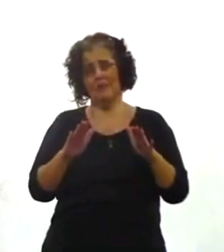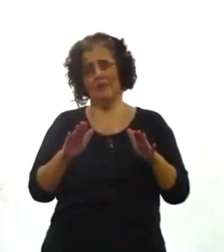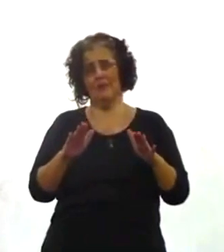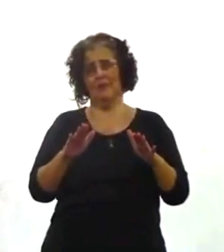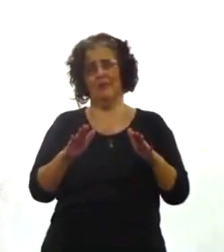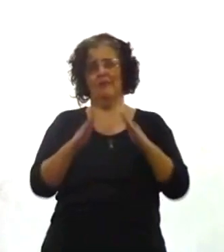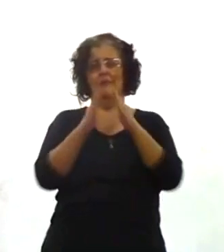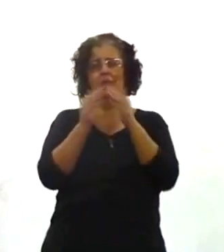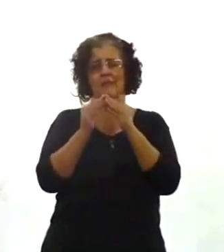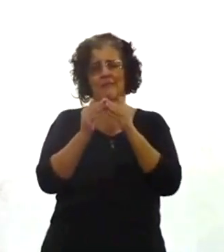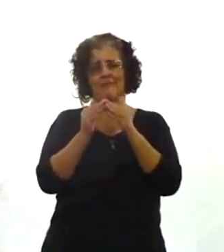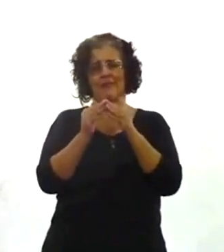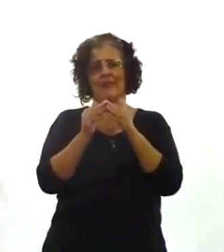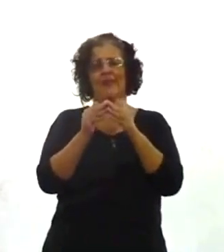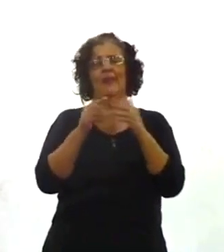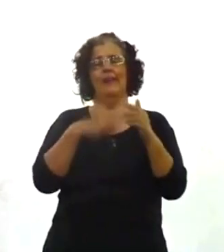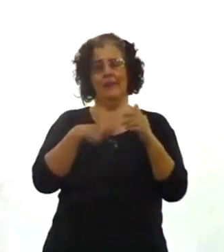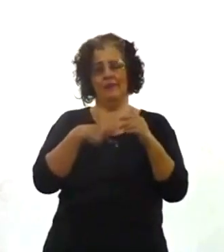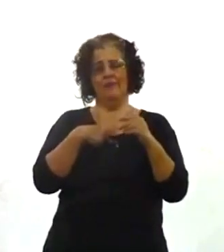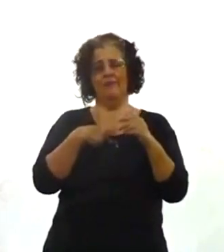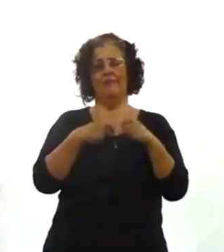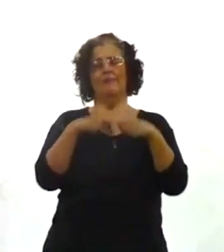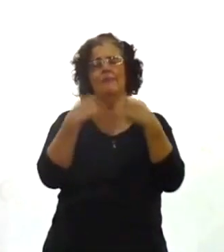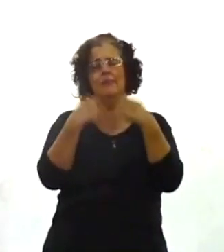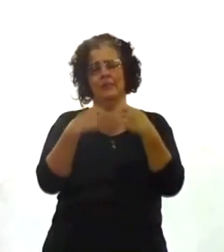orem por mim.